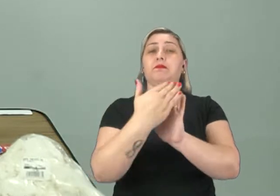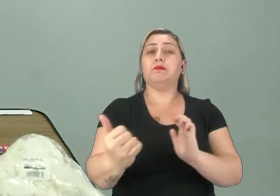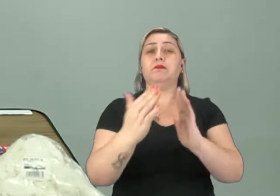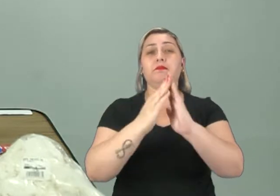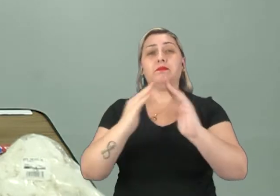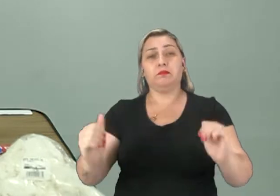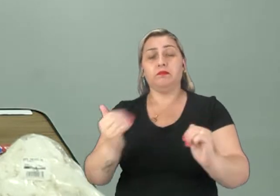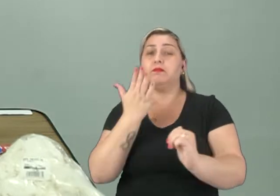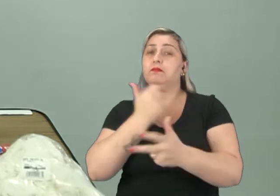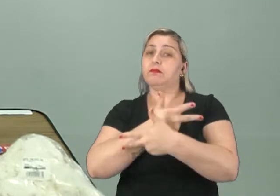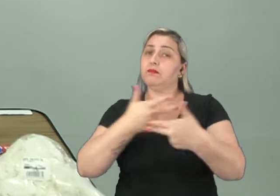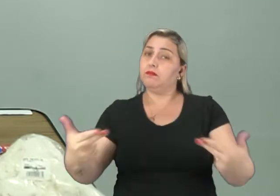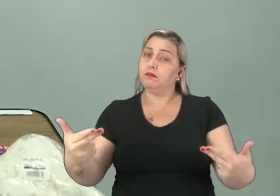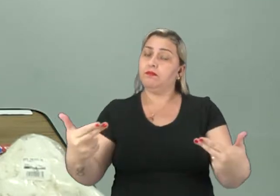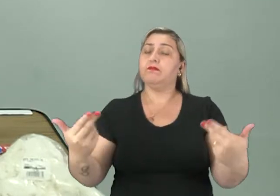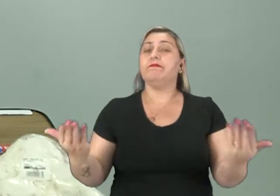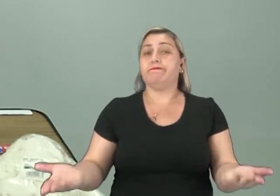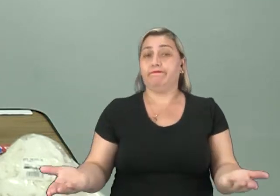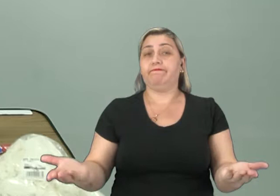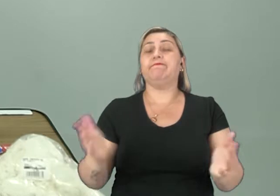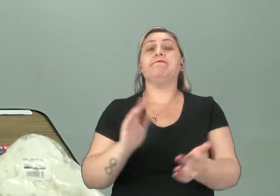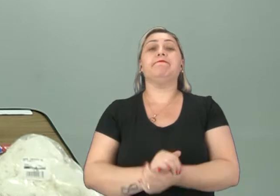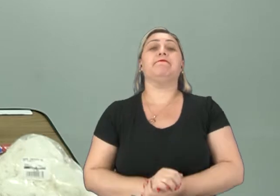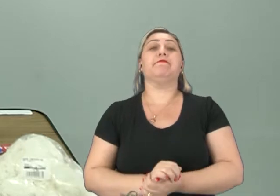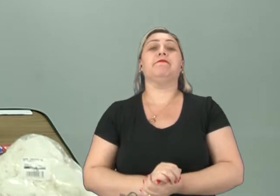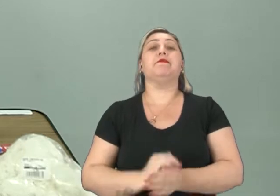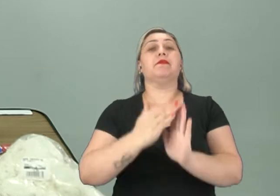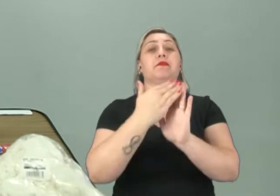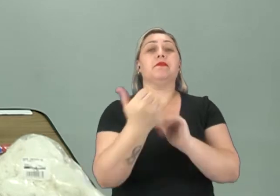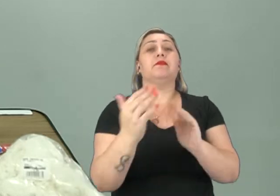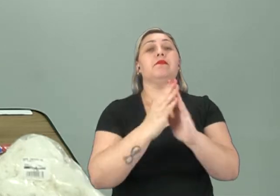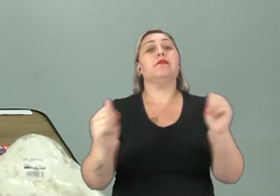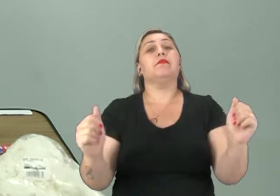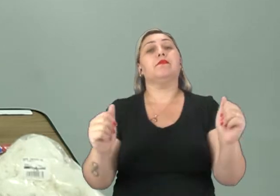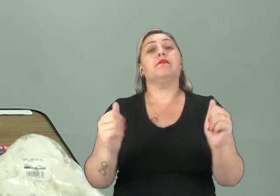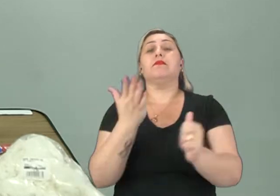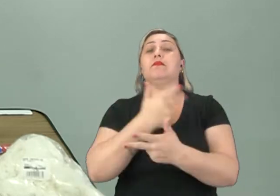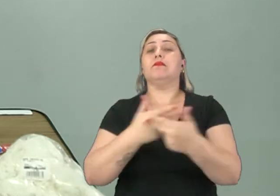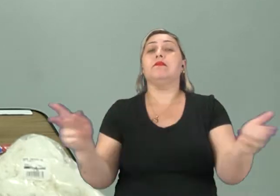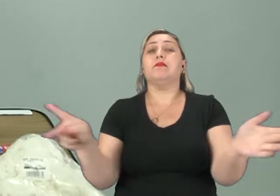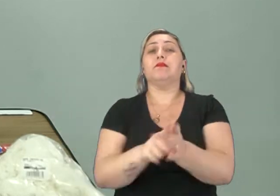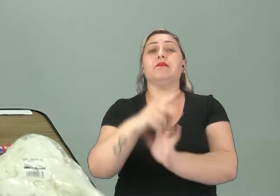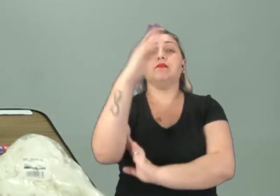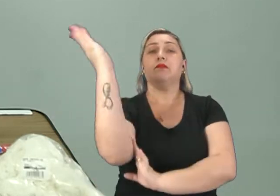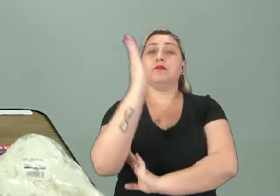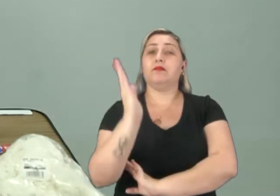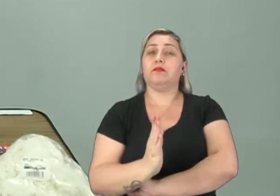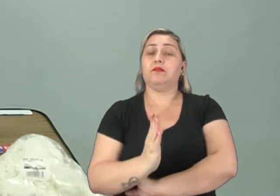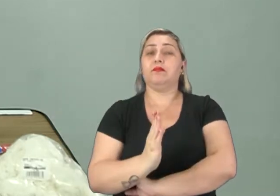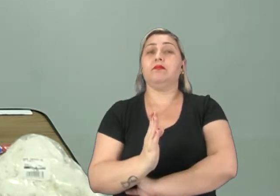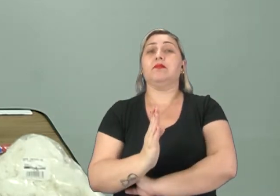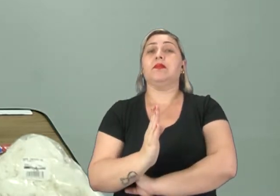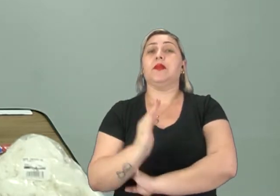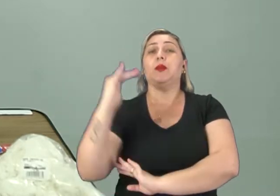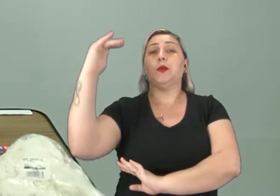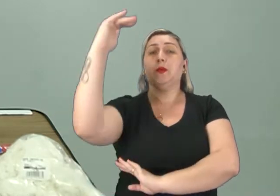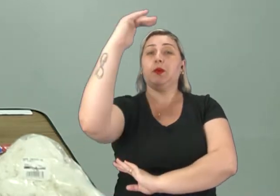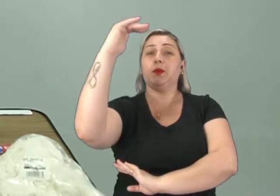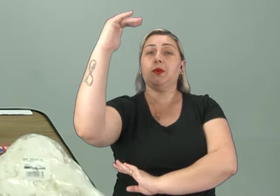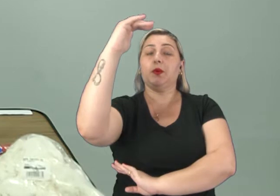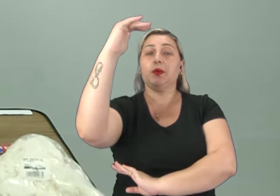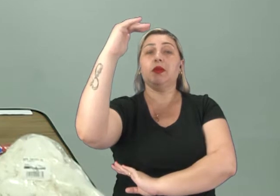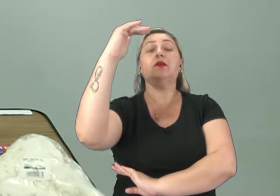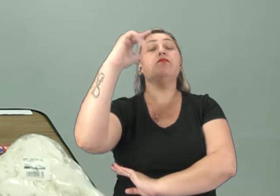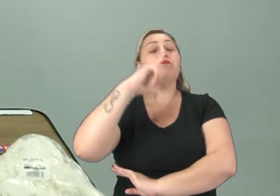que a gente chama de pirâmide alimentar. Nesse caso, ela é a pirâmide alimentar brasileira, que no topo